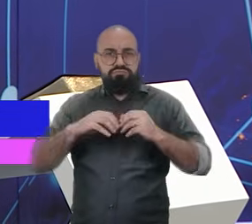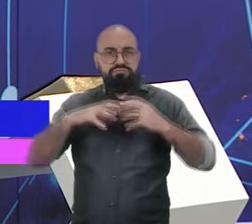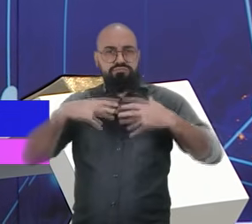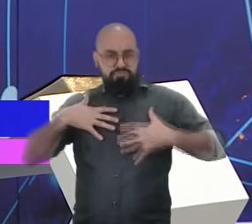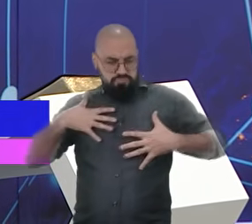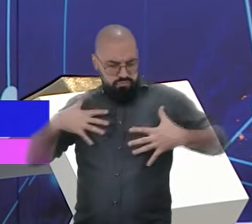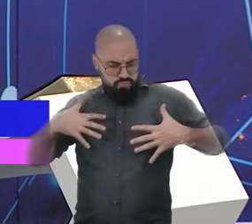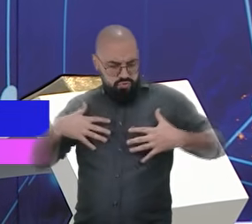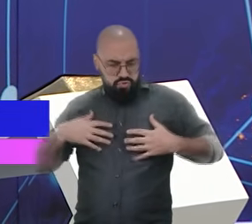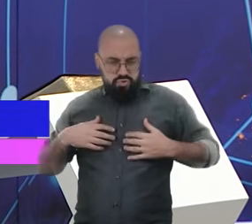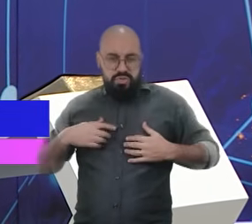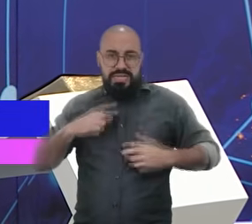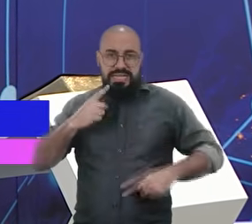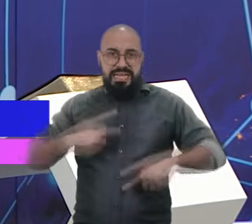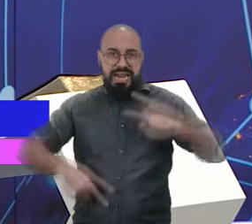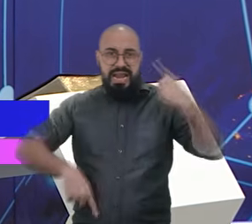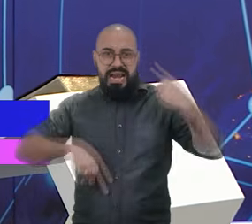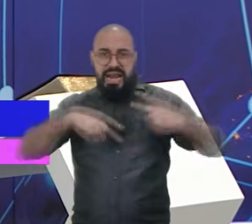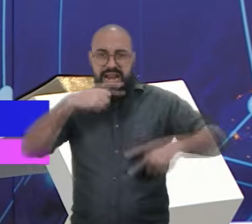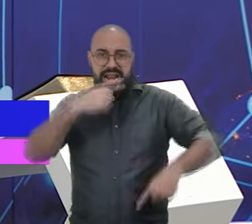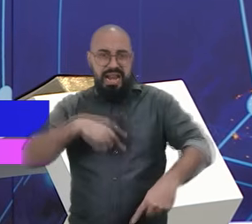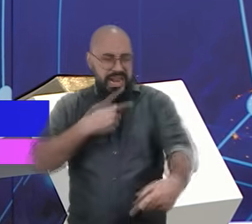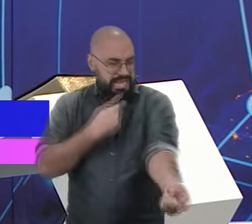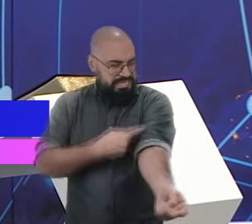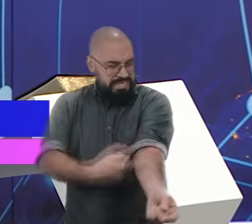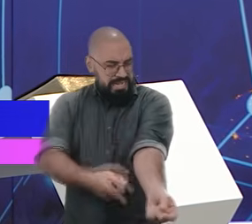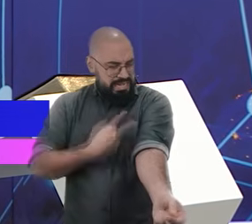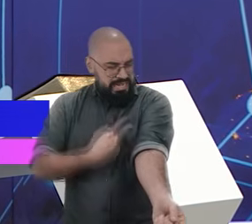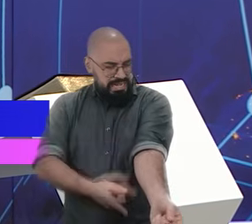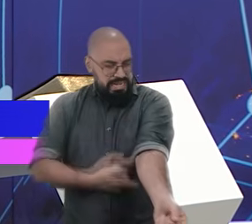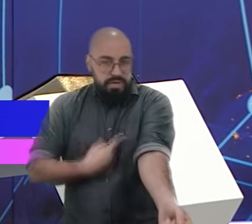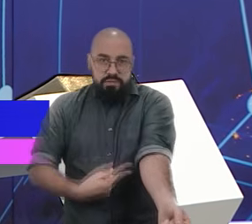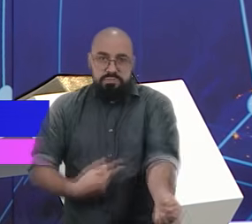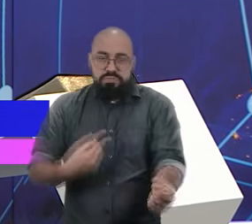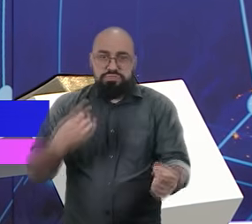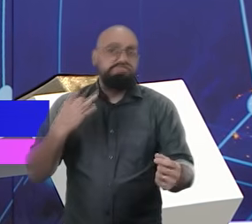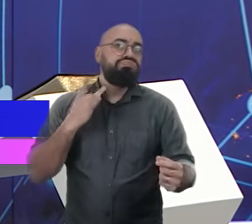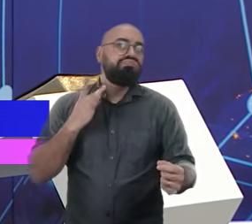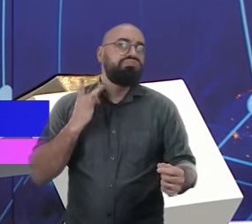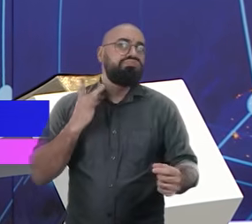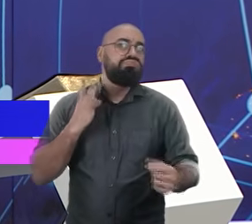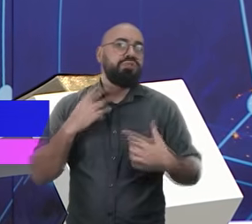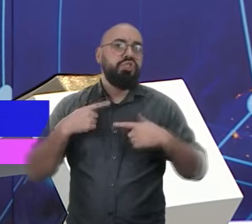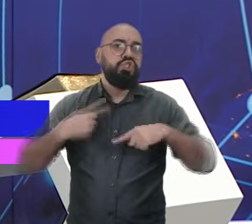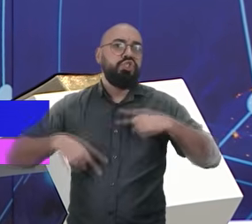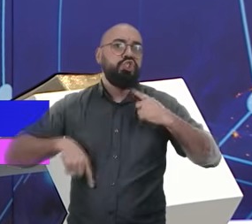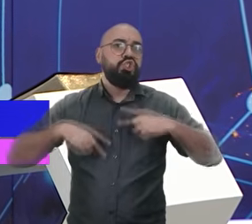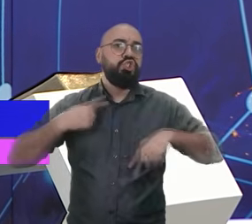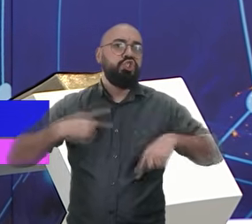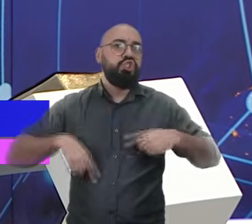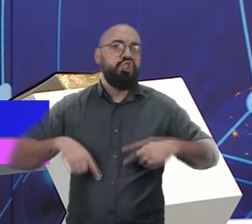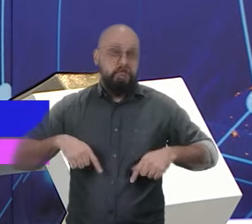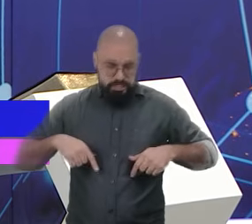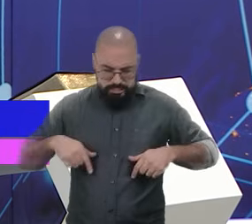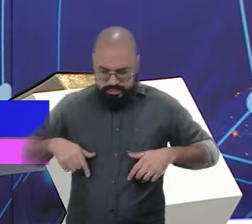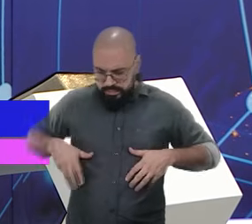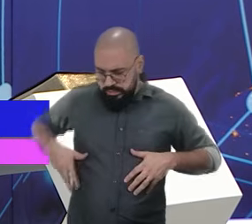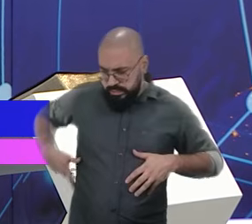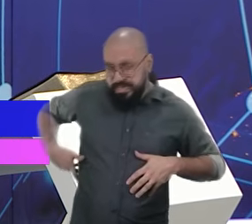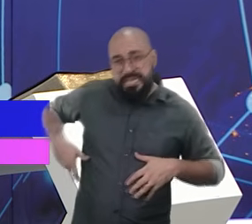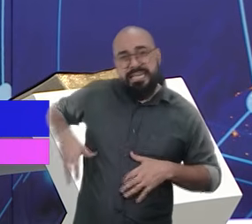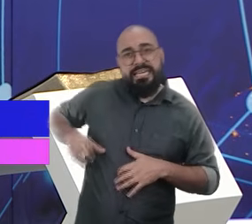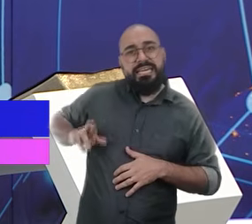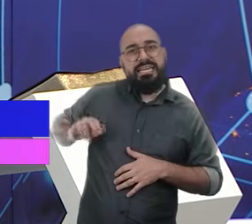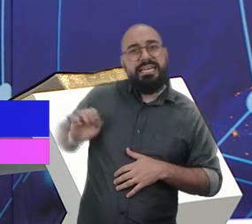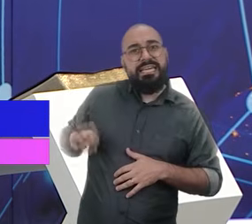colocando na corrente sanguínea, que está sendo levado para todas as partes do corpo, o seu cérebro funcionando, os seus rins, o seu estômago.